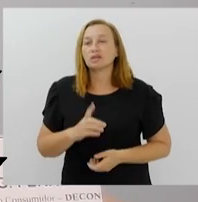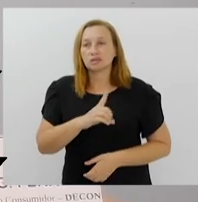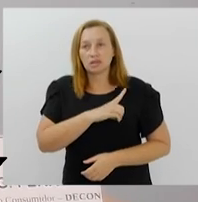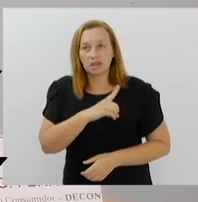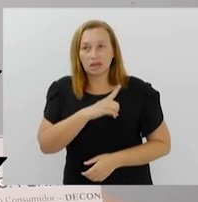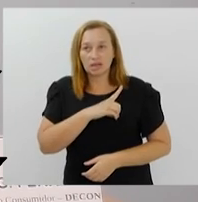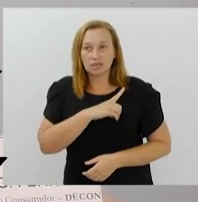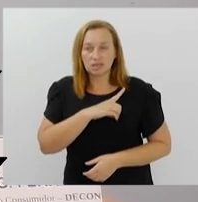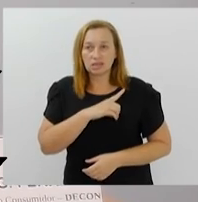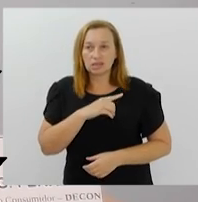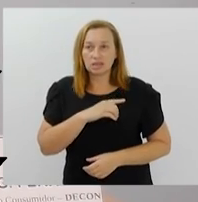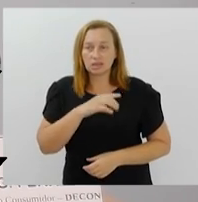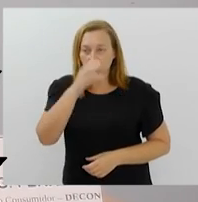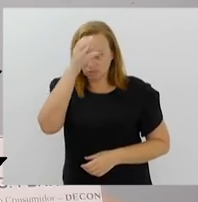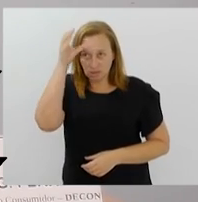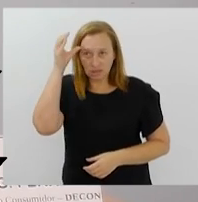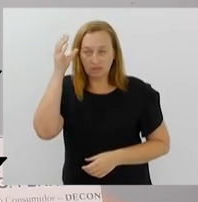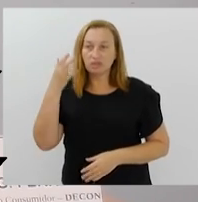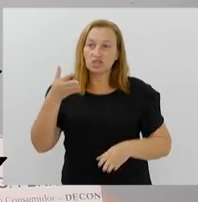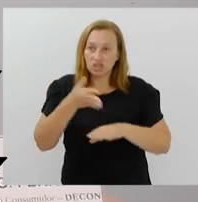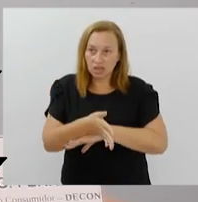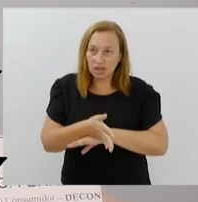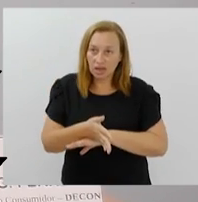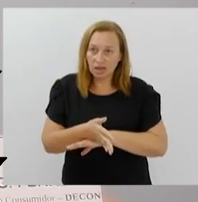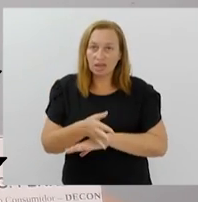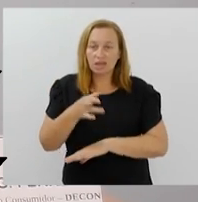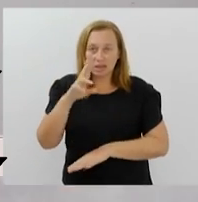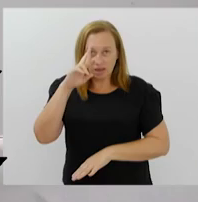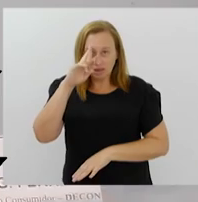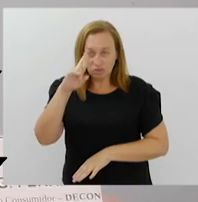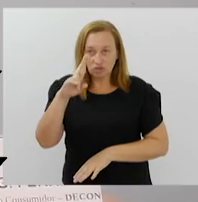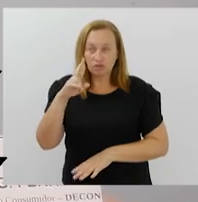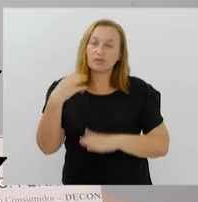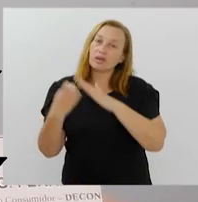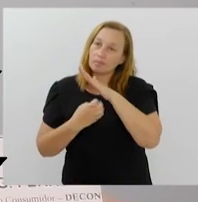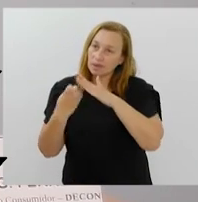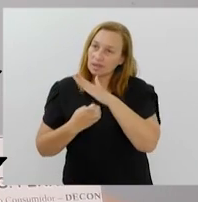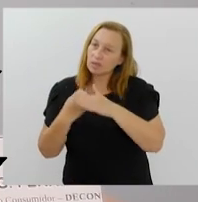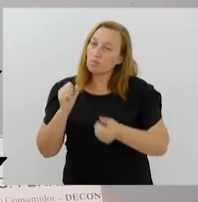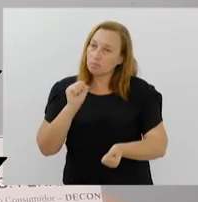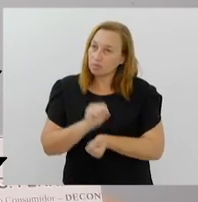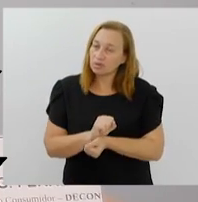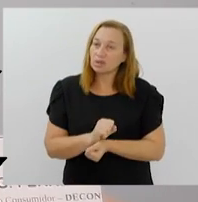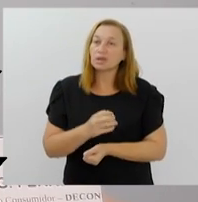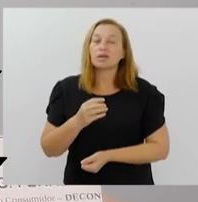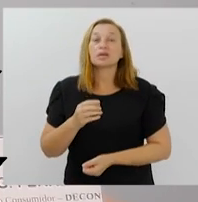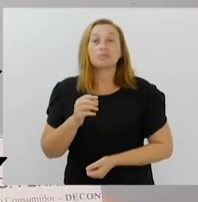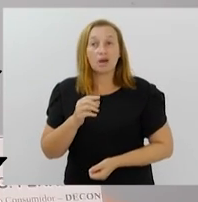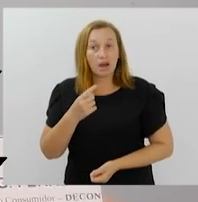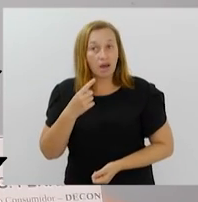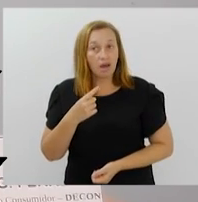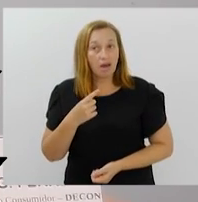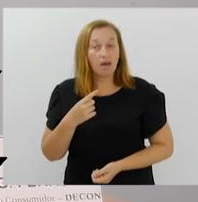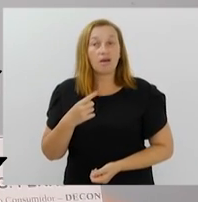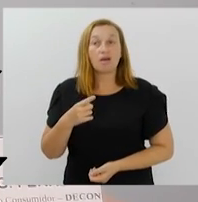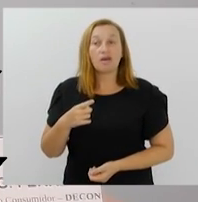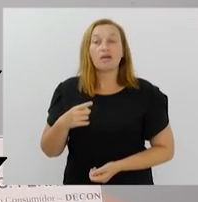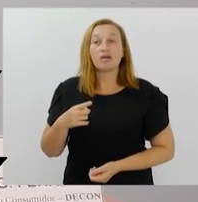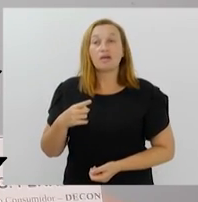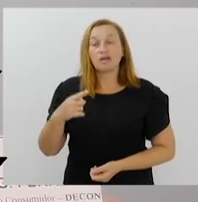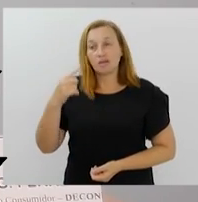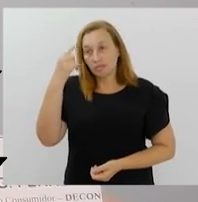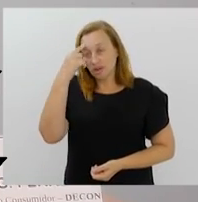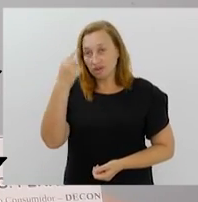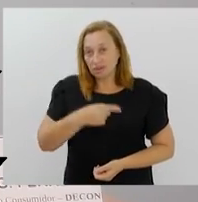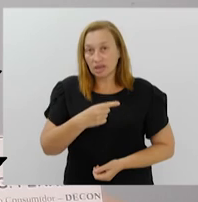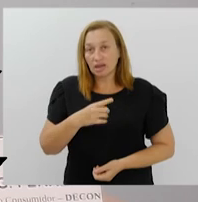do Consumidor a gente vai chegar aos administradores a gente vai ter a oportunidade de de parar lá intimá-lo e que eles compareçam pessoalmente para dar